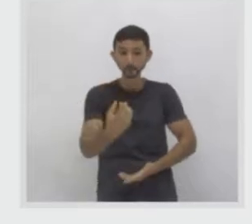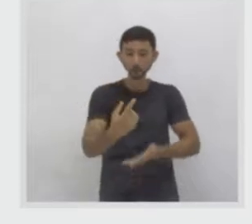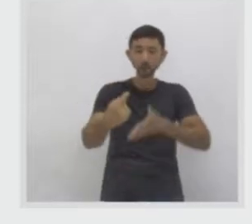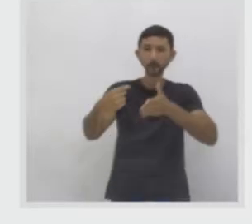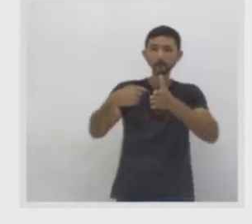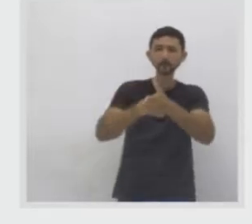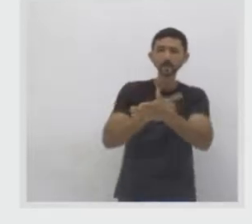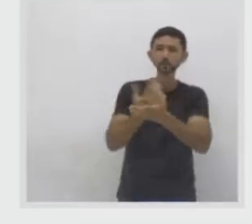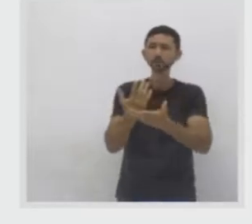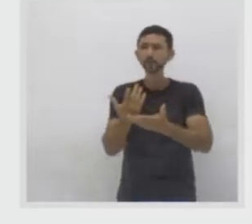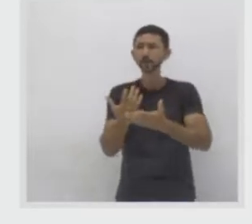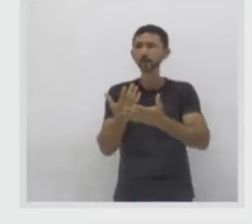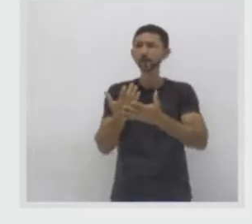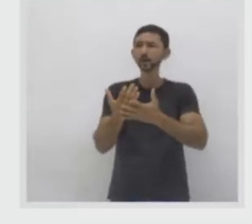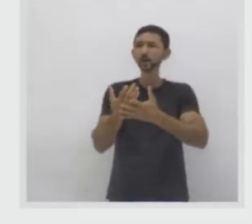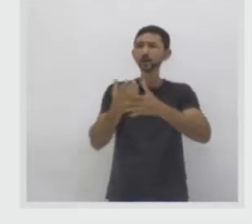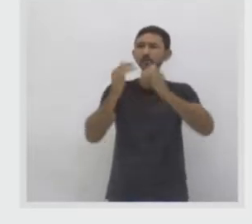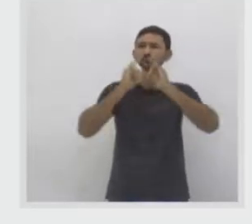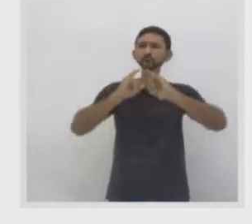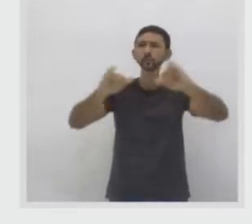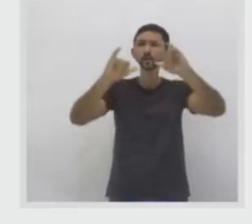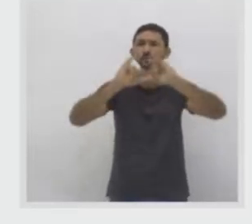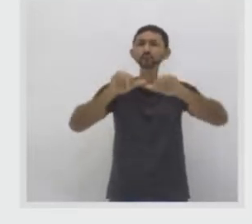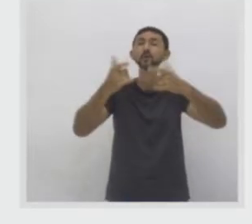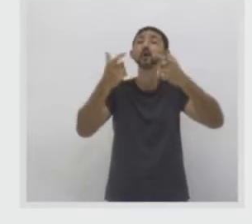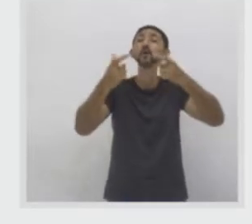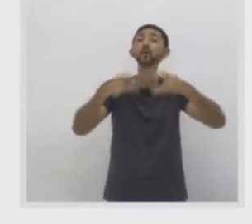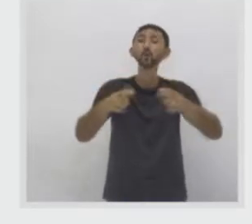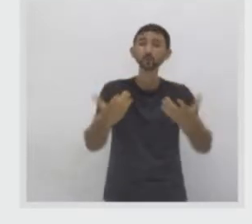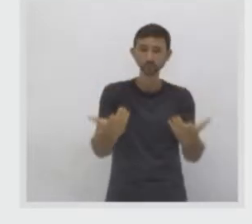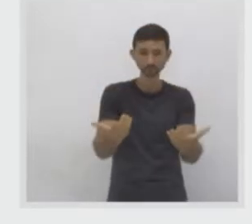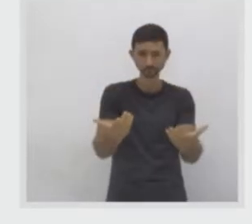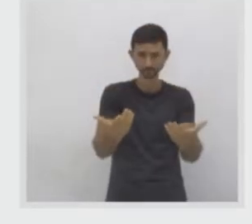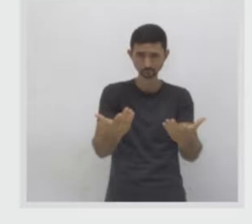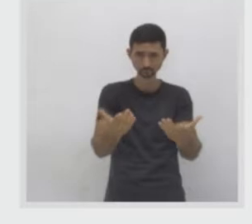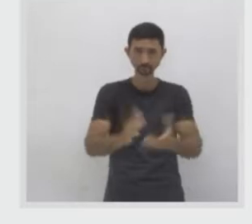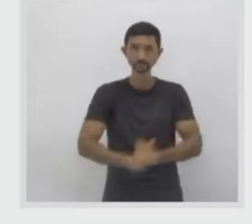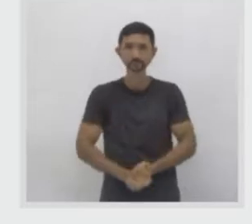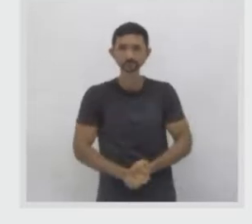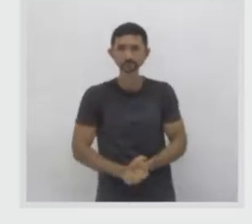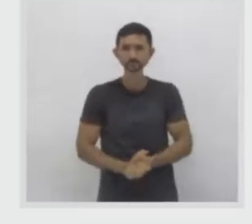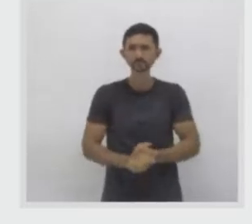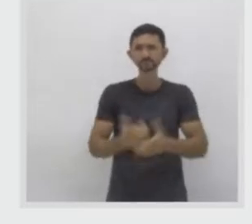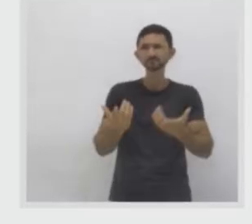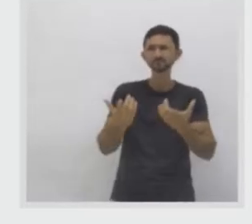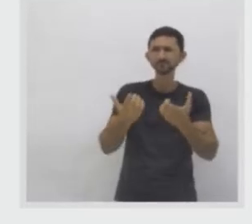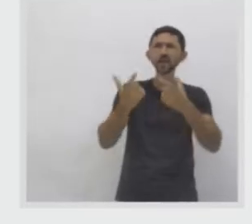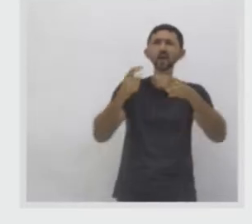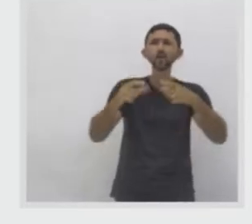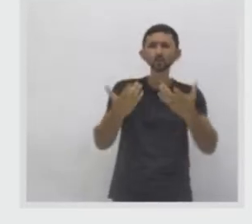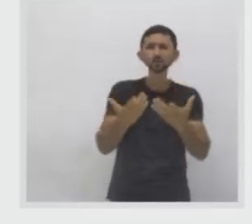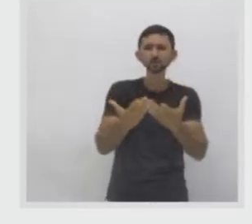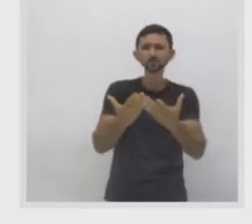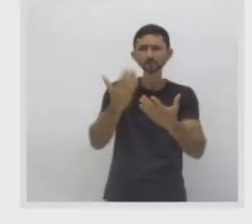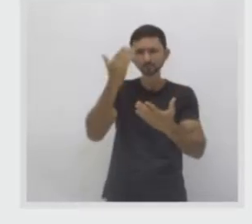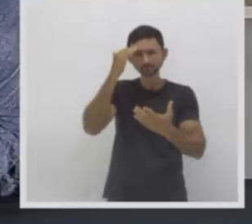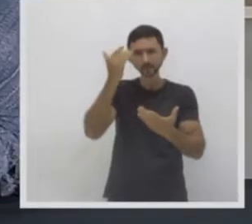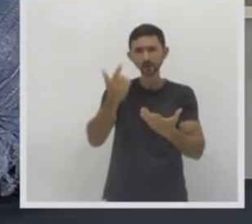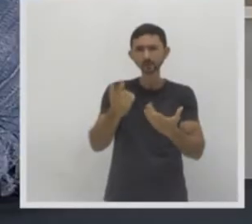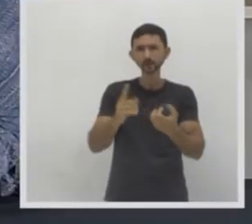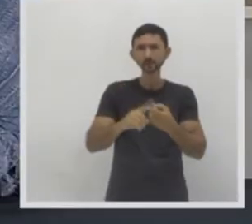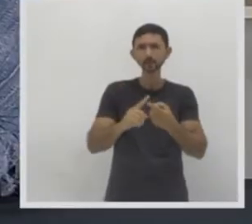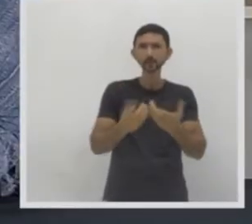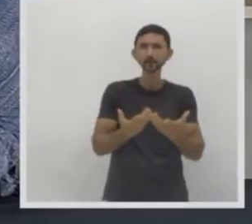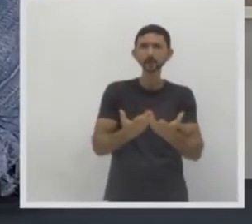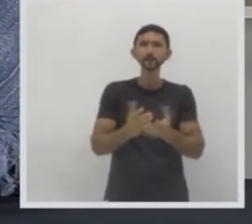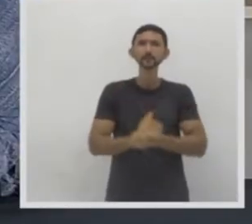perguntar em que veículo essa informação, esse anúncio foi publicada. Veículo? Você sabe, além dos